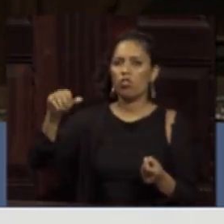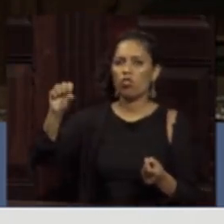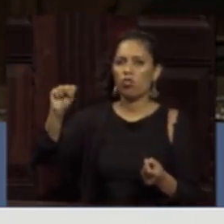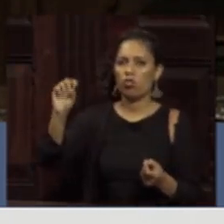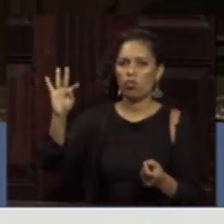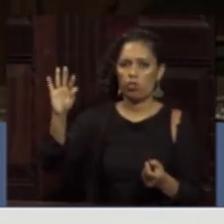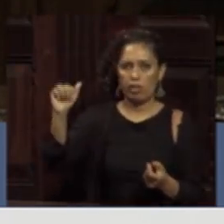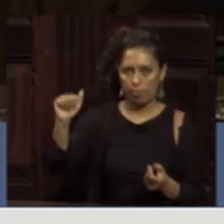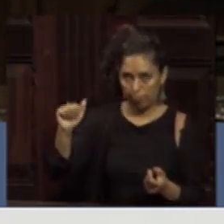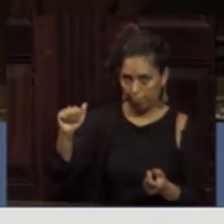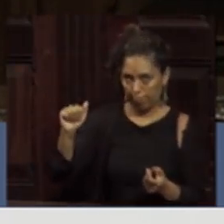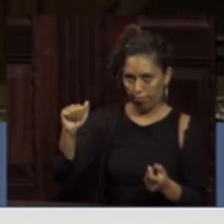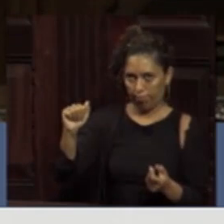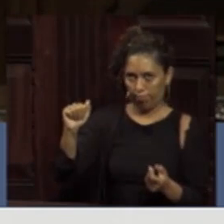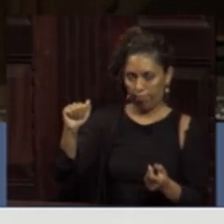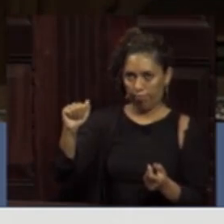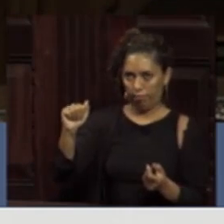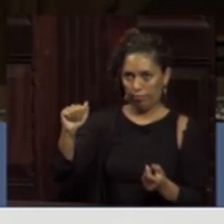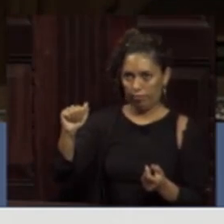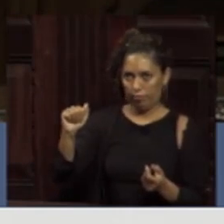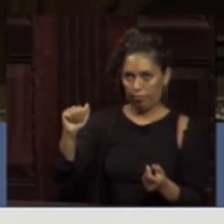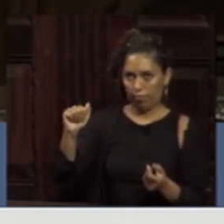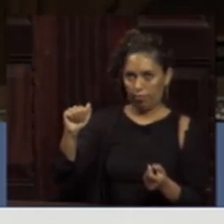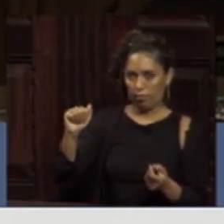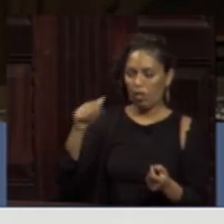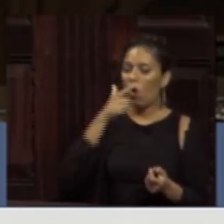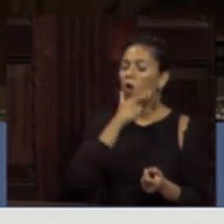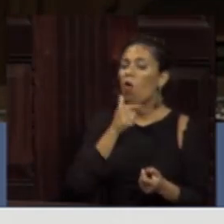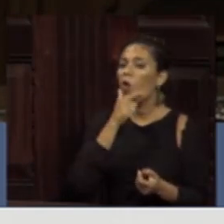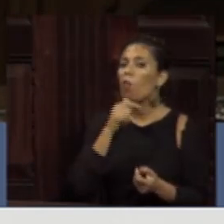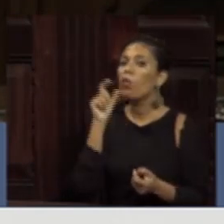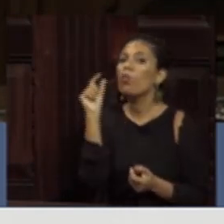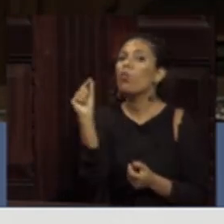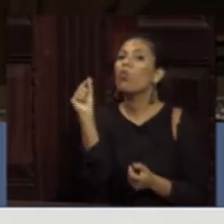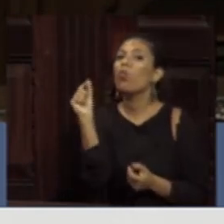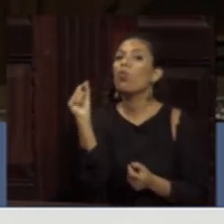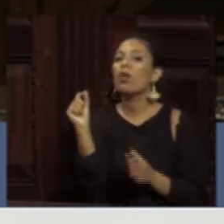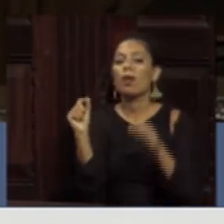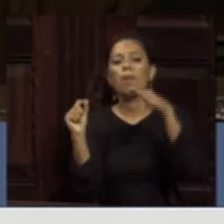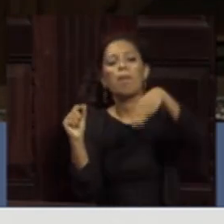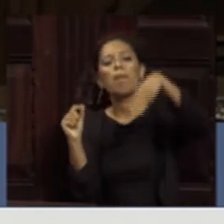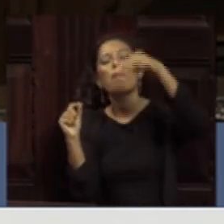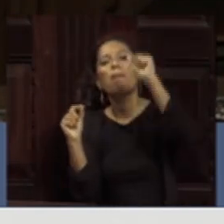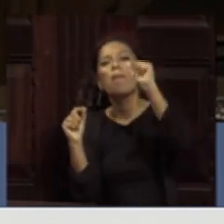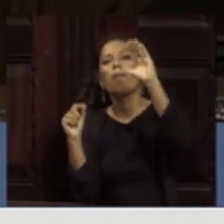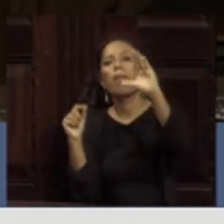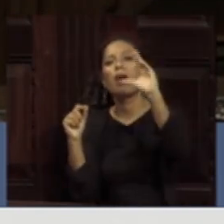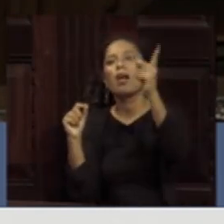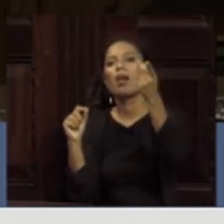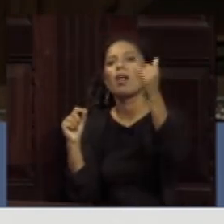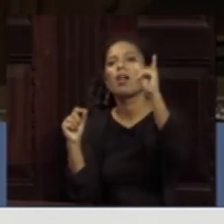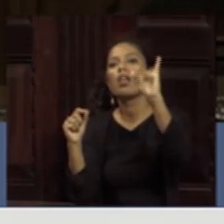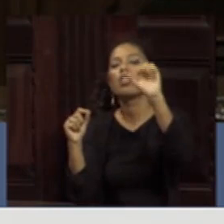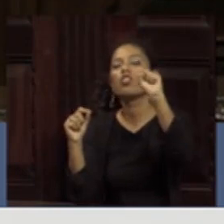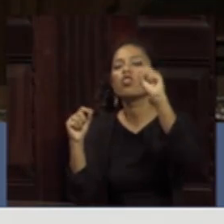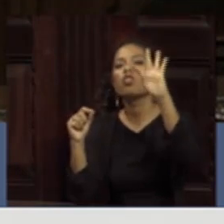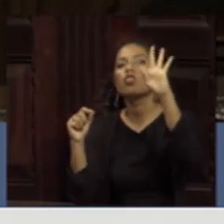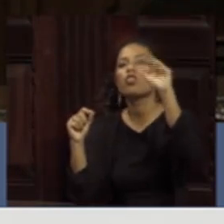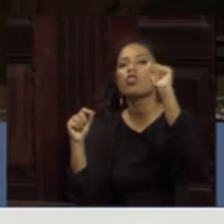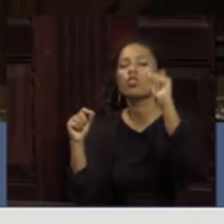liderada, né, pelos homens, quando, na verdade, há que se